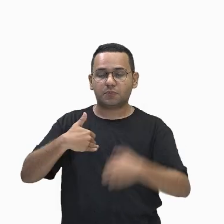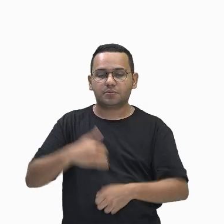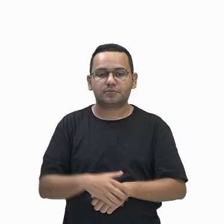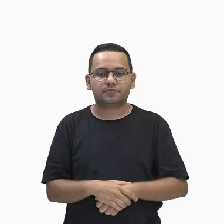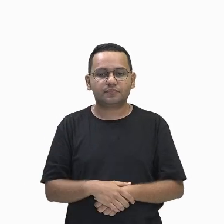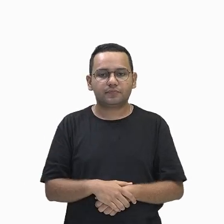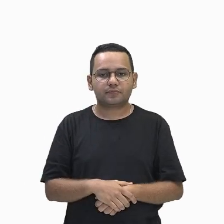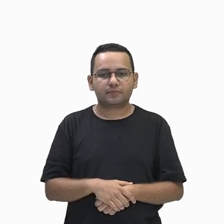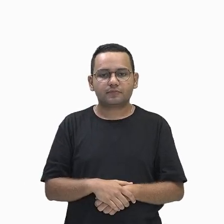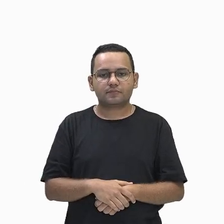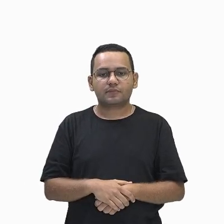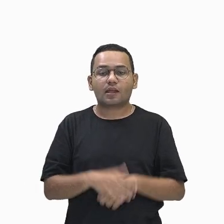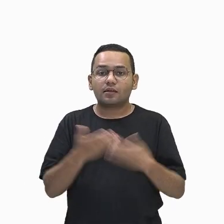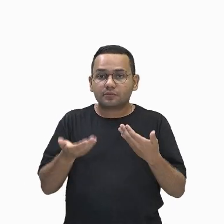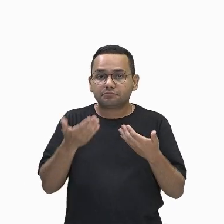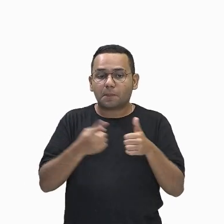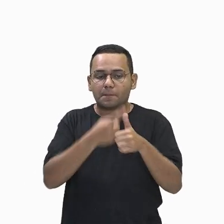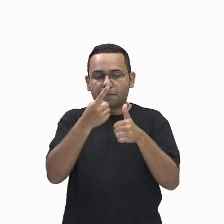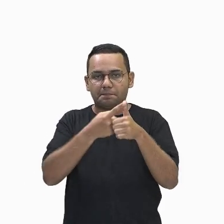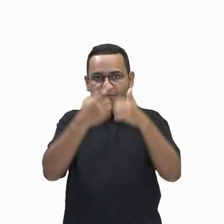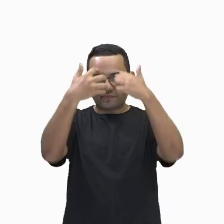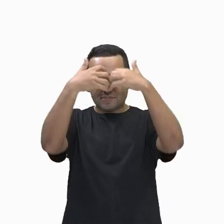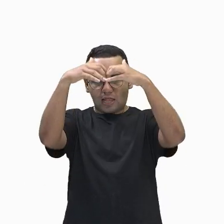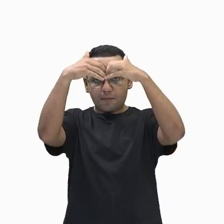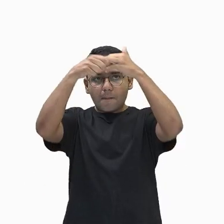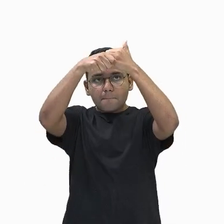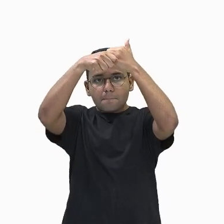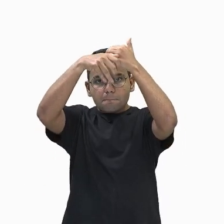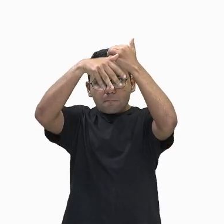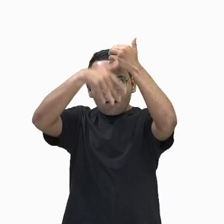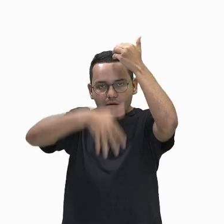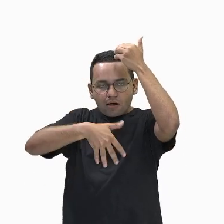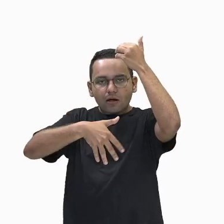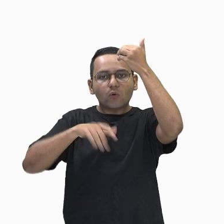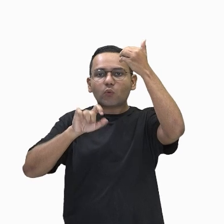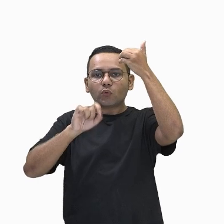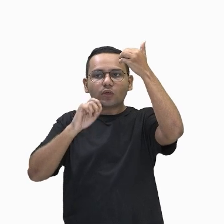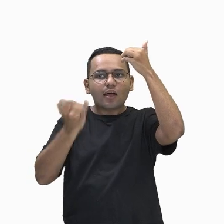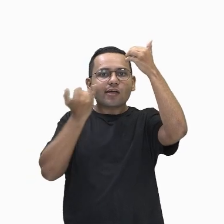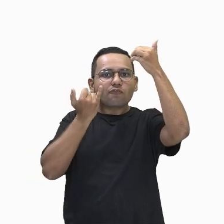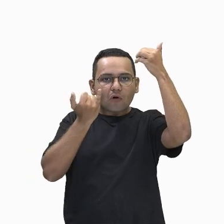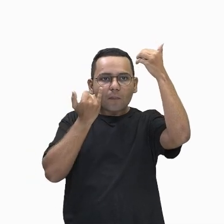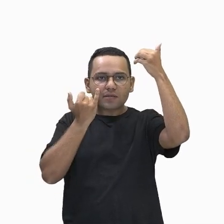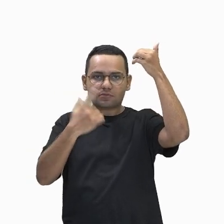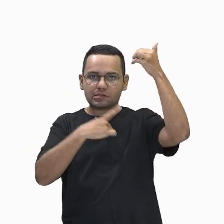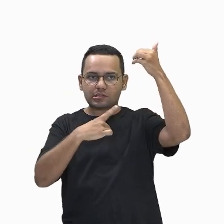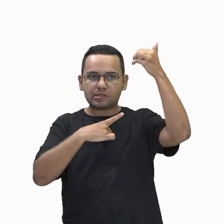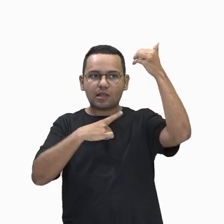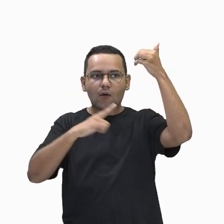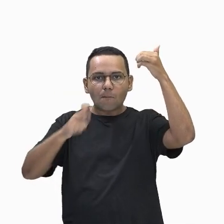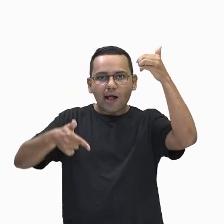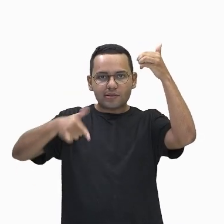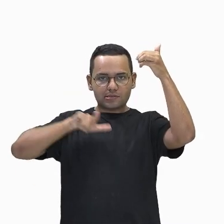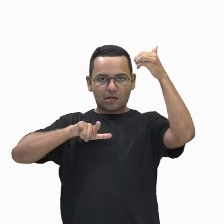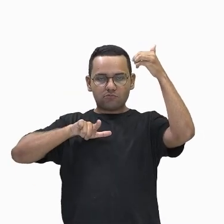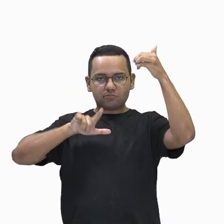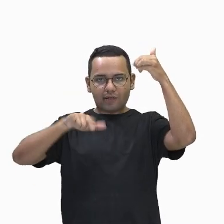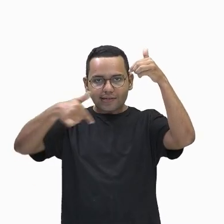do cérebro, né? O cérebro interpreta o que está acontecendo com o nosso